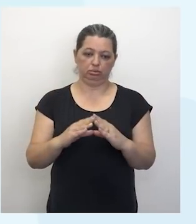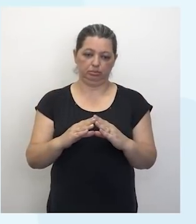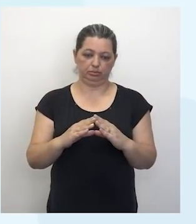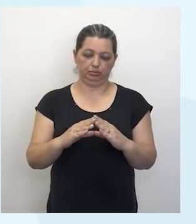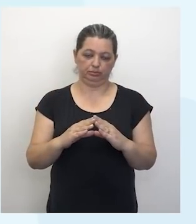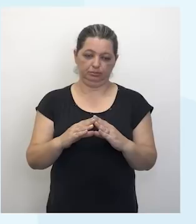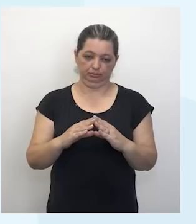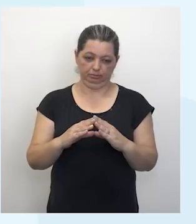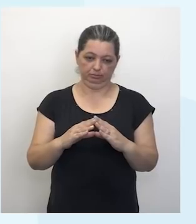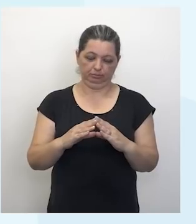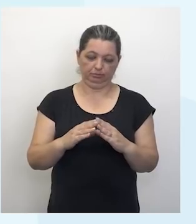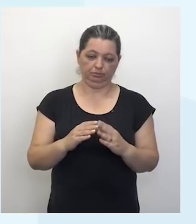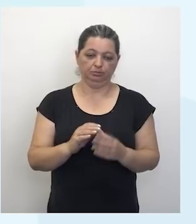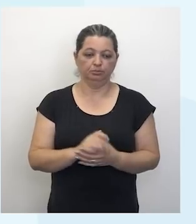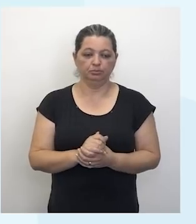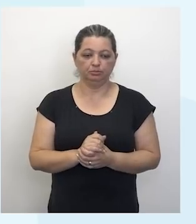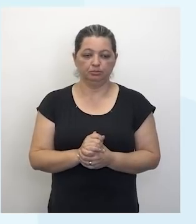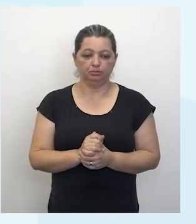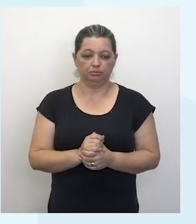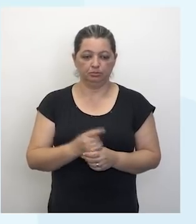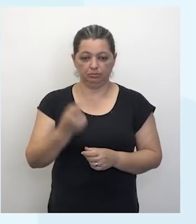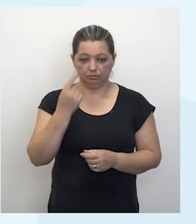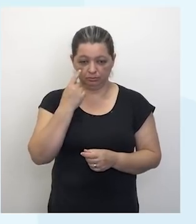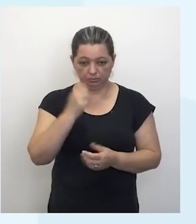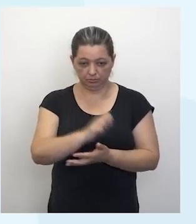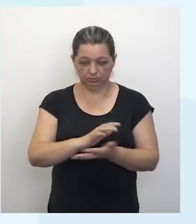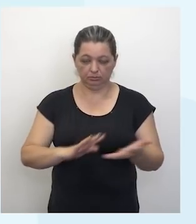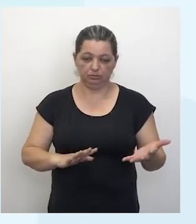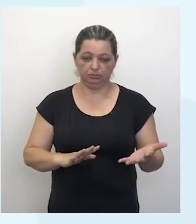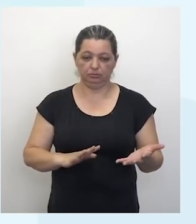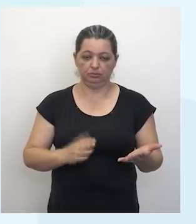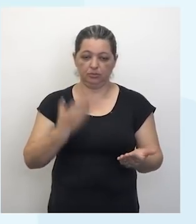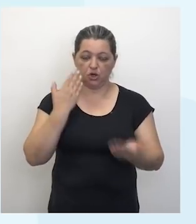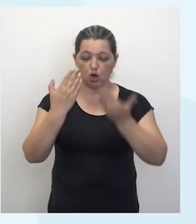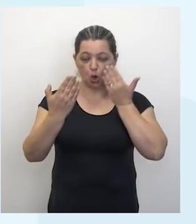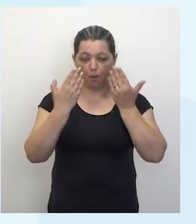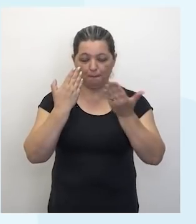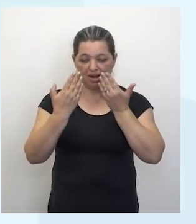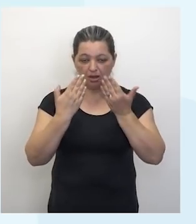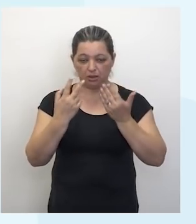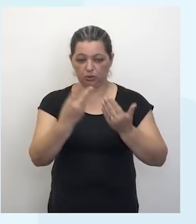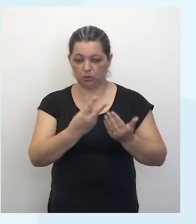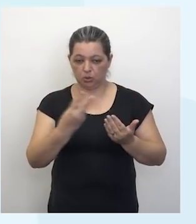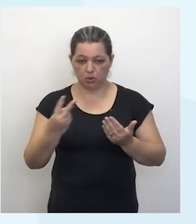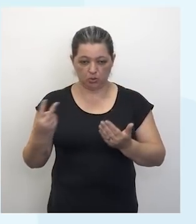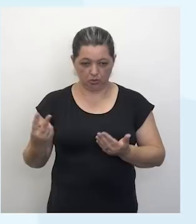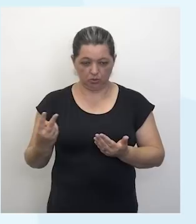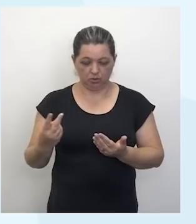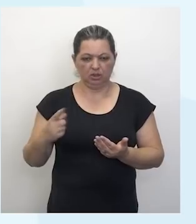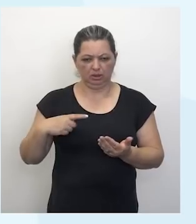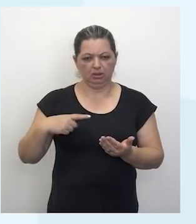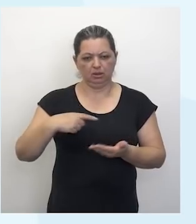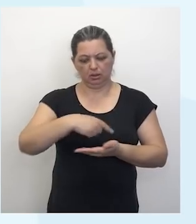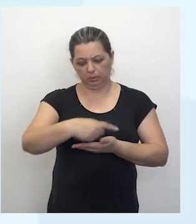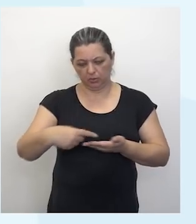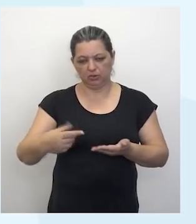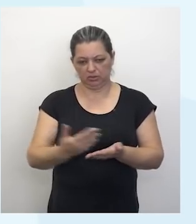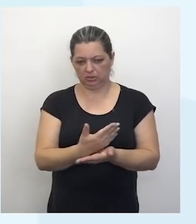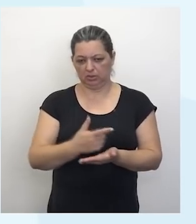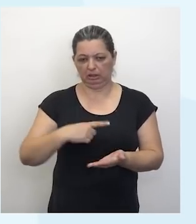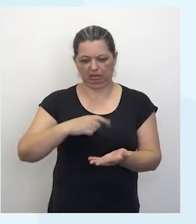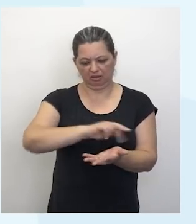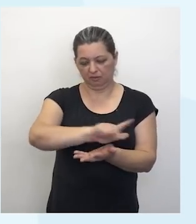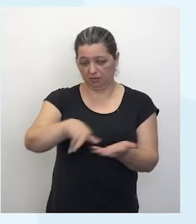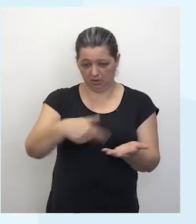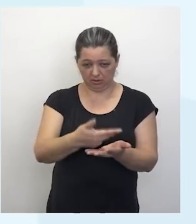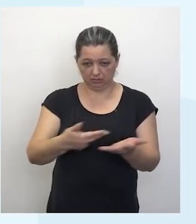algumas vezes, tá certo? Então, nós vamos fazer o exercício comparando 2 a 2. Aí na apostila tem vários, né? Nós vamos fazer